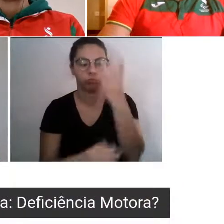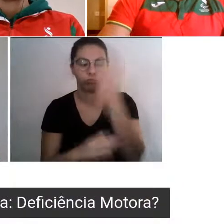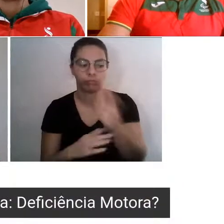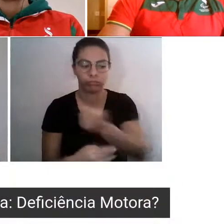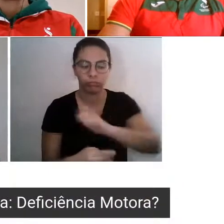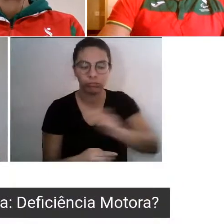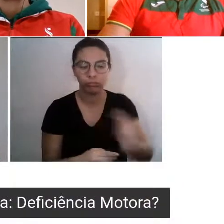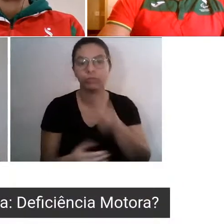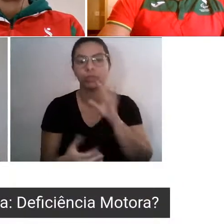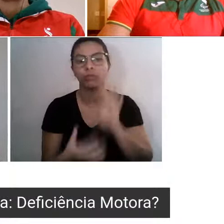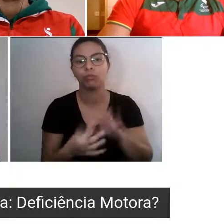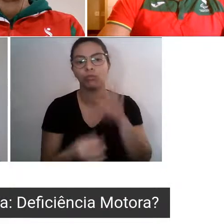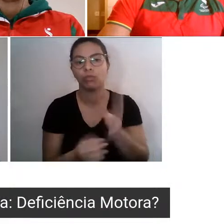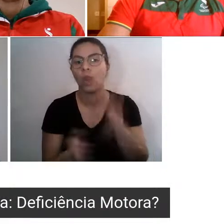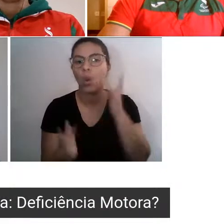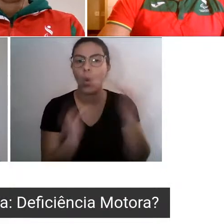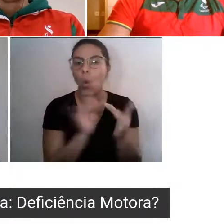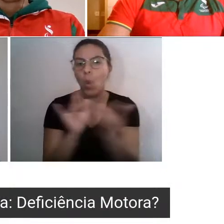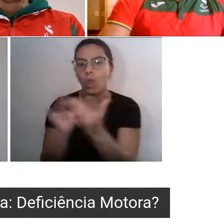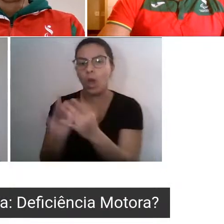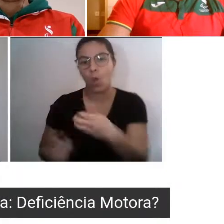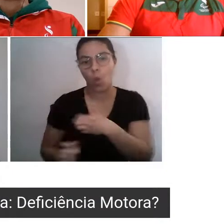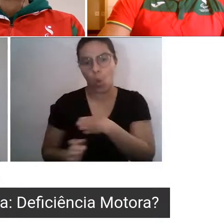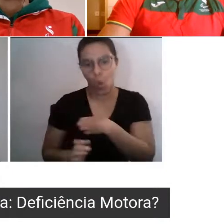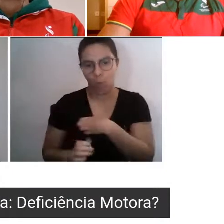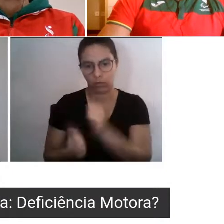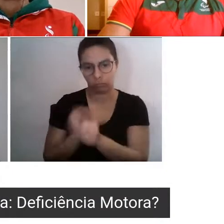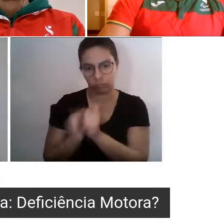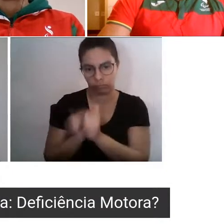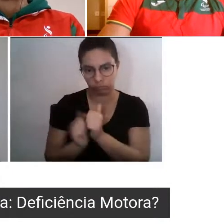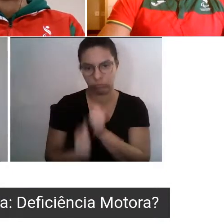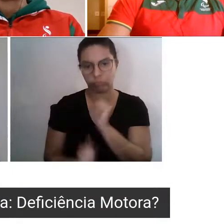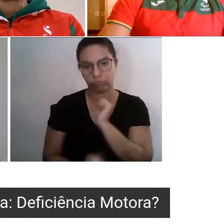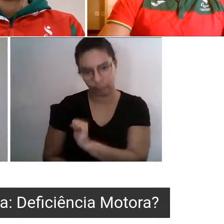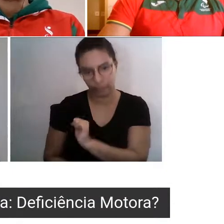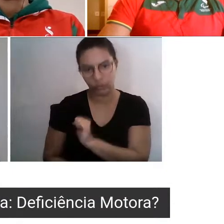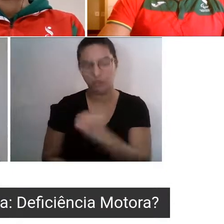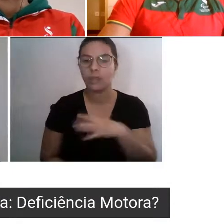clubes, no sentido de procurar